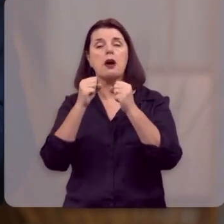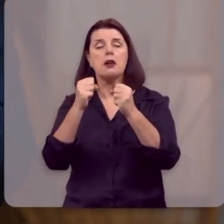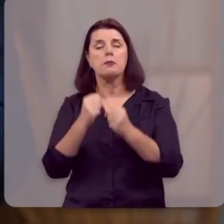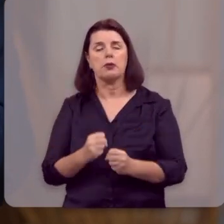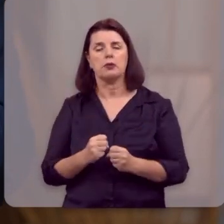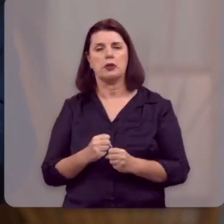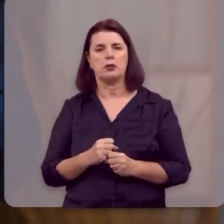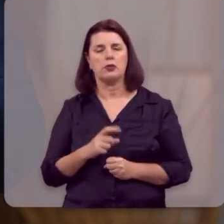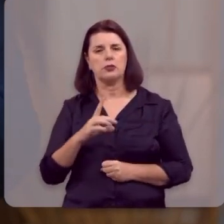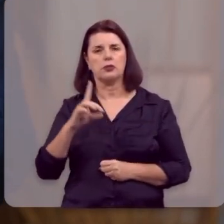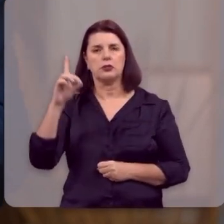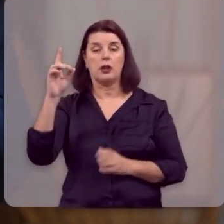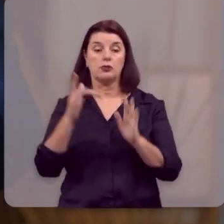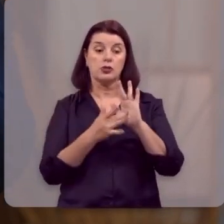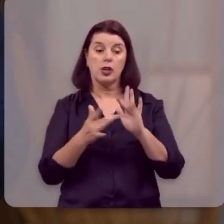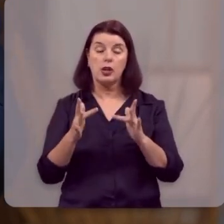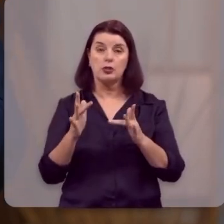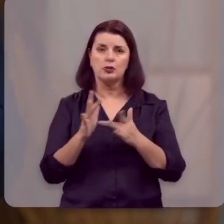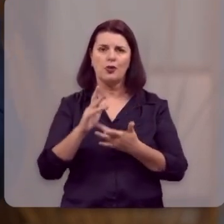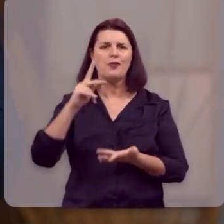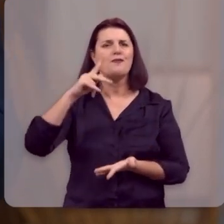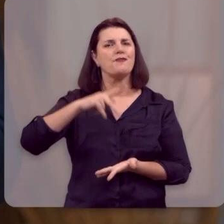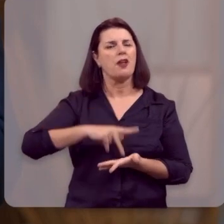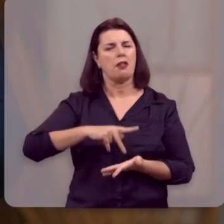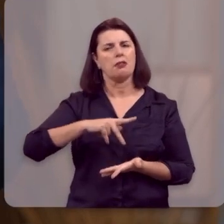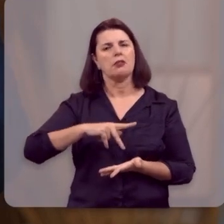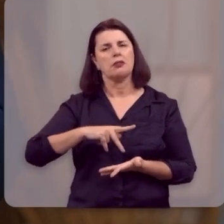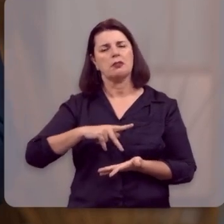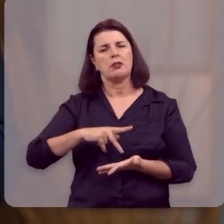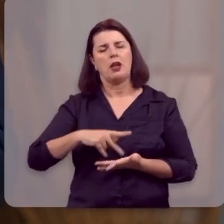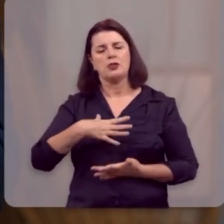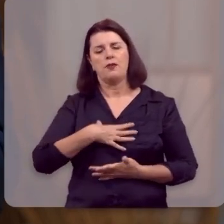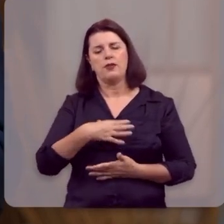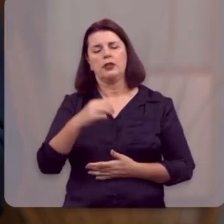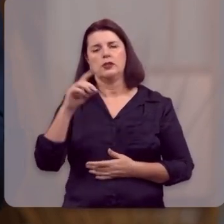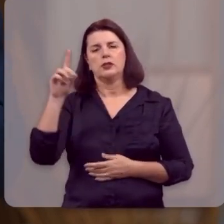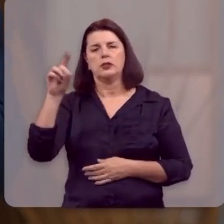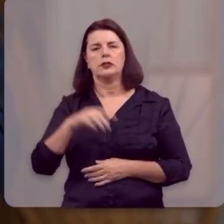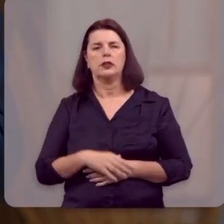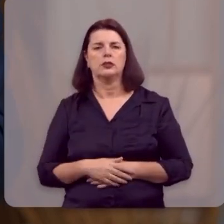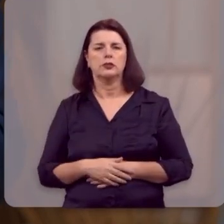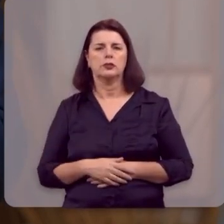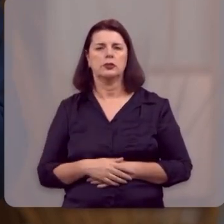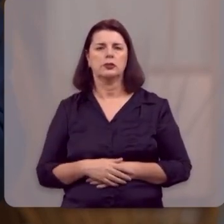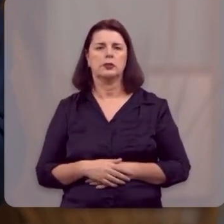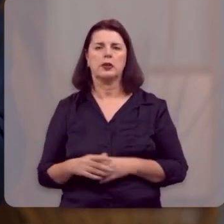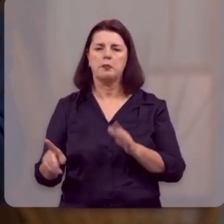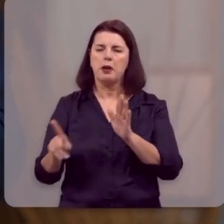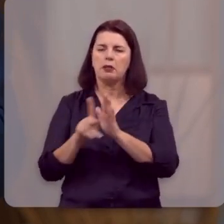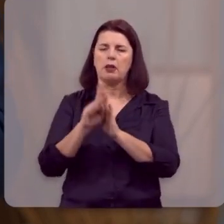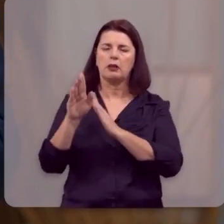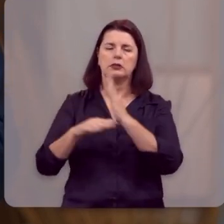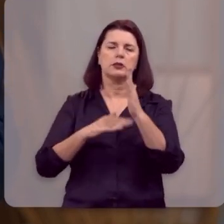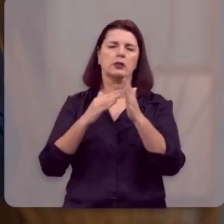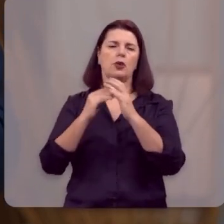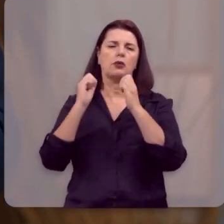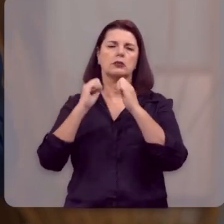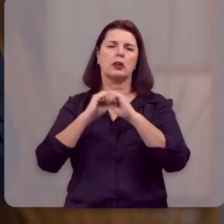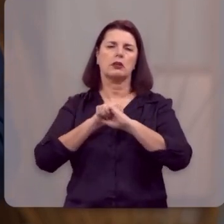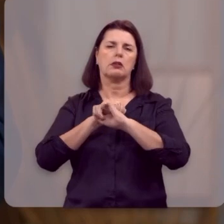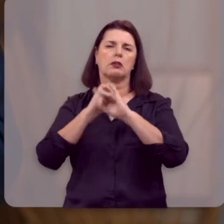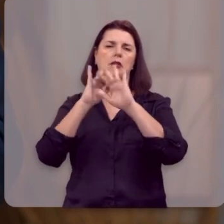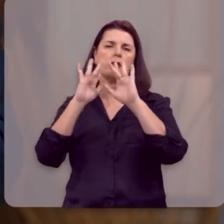Todo-Poderoso Deus, de que Jesus verdadeiramente é o Filho de Deus, digno de receber toda